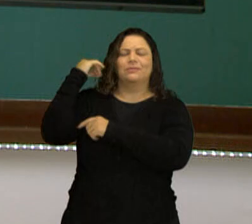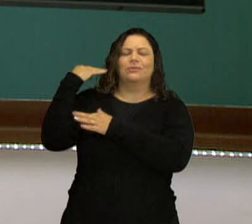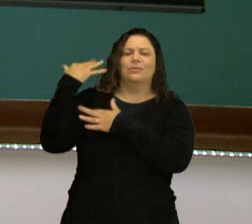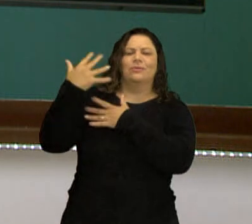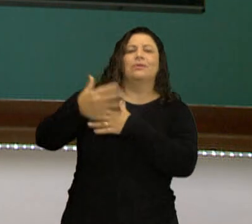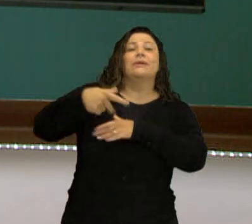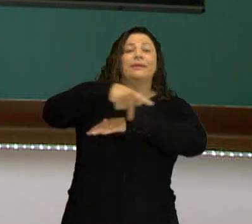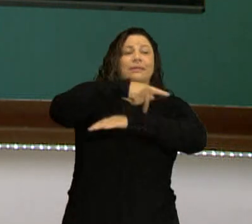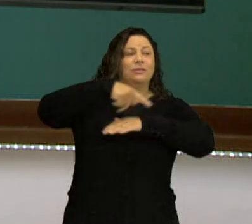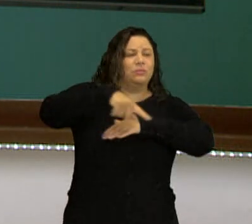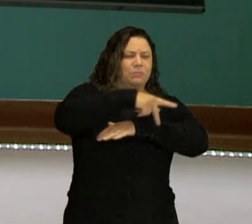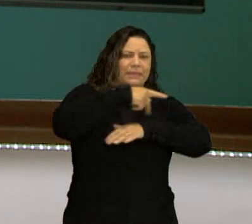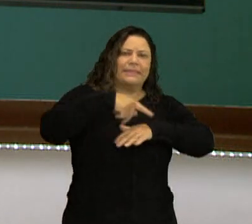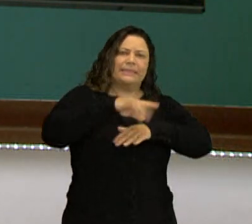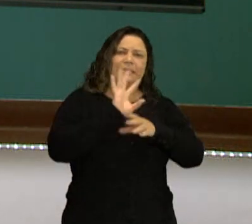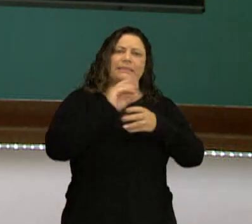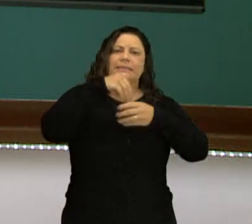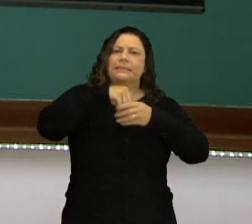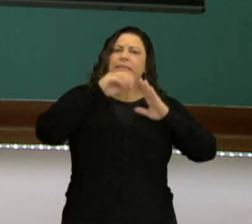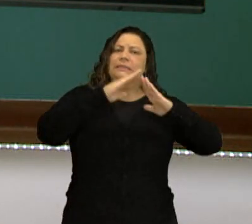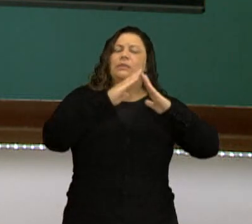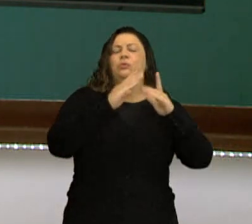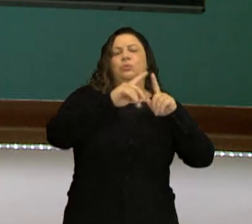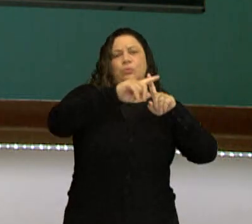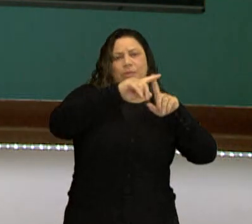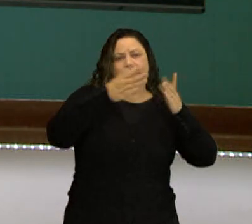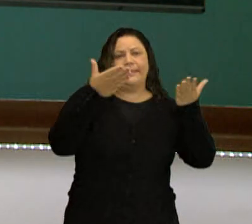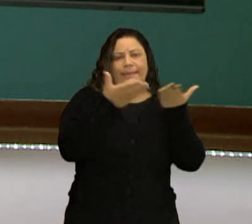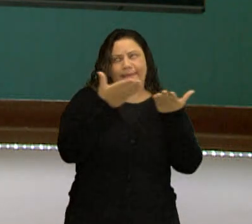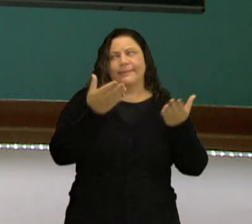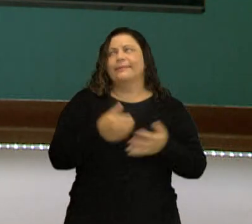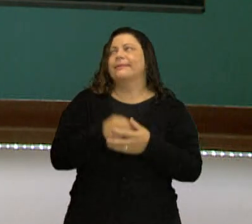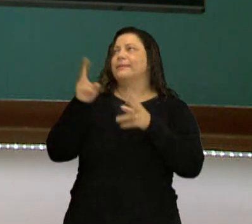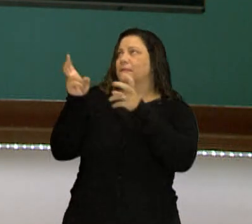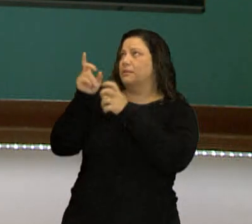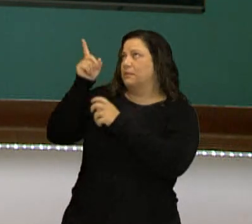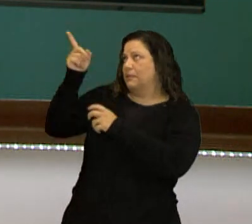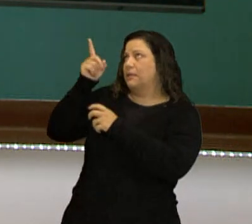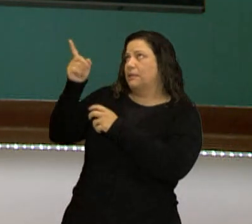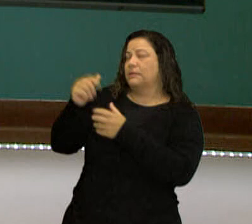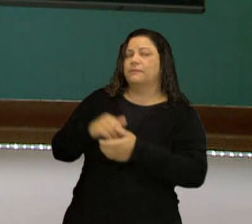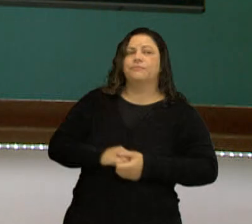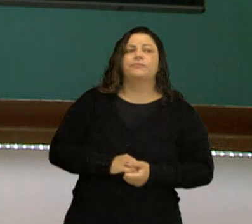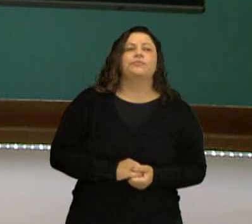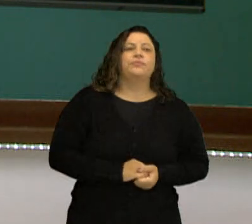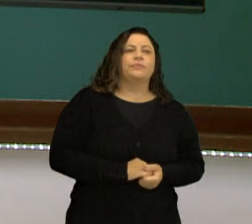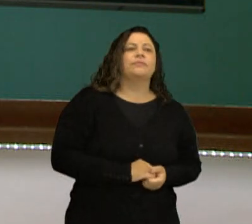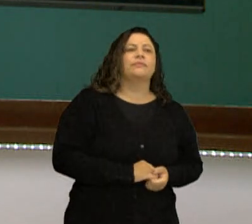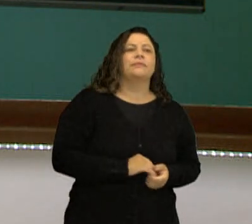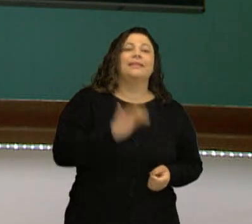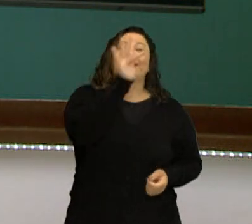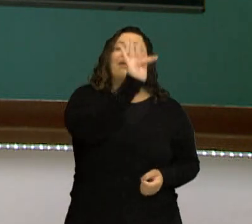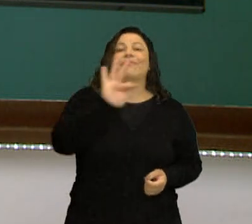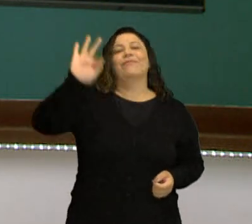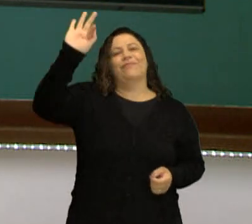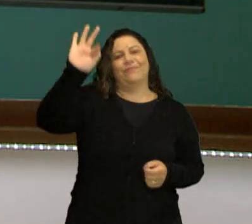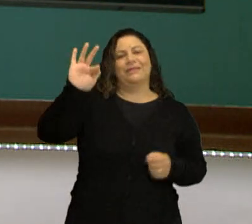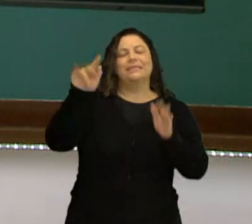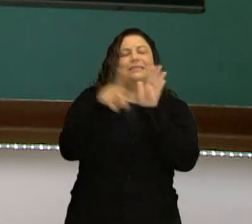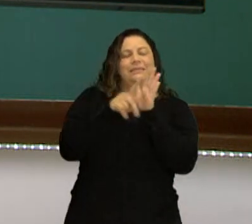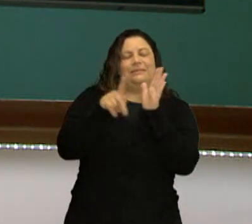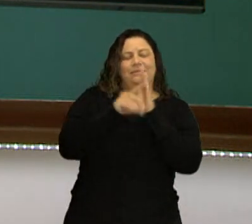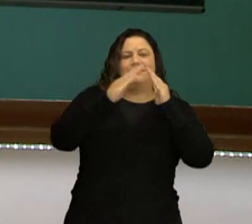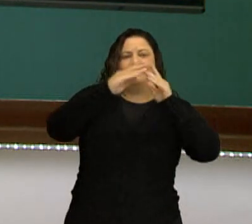geralmente colocadas aí na igreja, né? Então aqui, por exemplo, é o vitral de uma catedral de Chartres, ali na França, né? Então veja